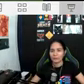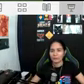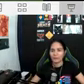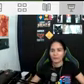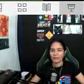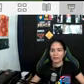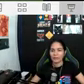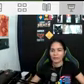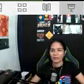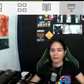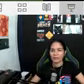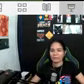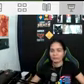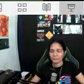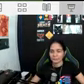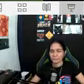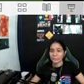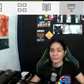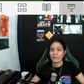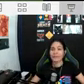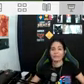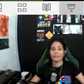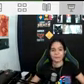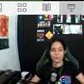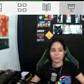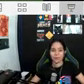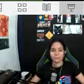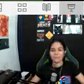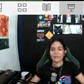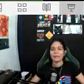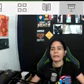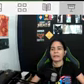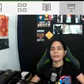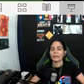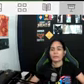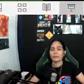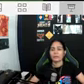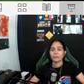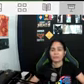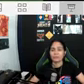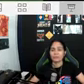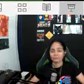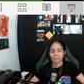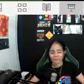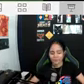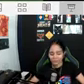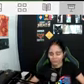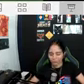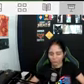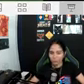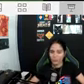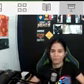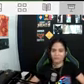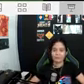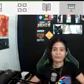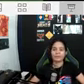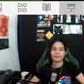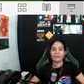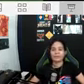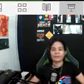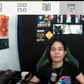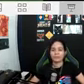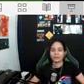exemplo aqui, né, da gravidez precoce, é, né, onde eu falei que esse estudo ele apresentava alguns